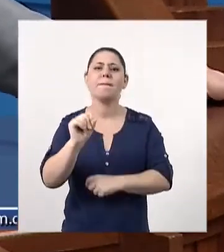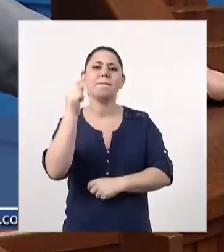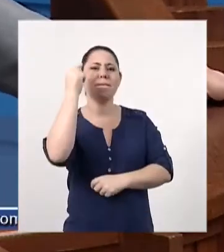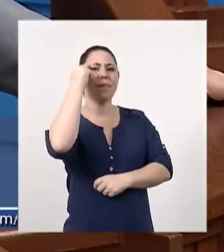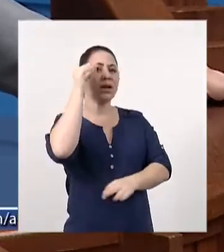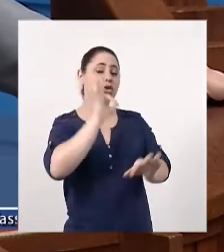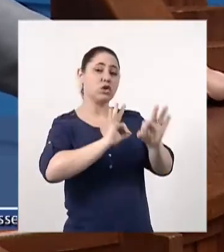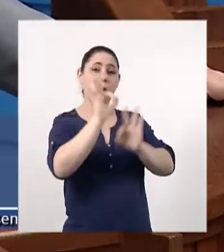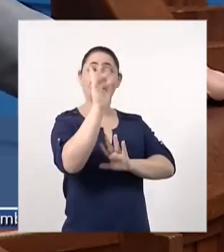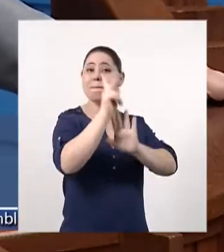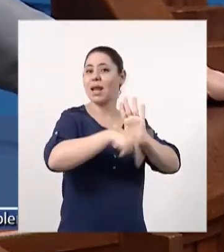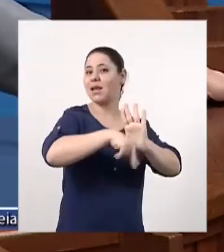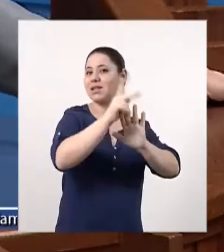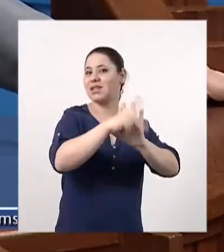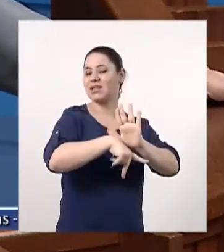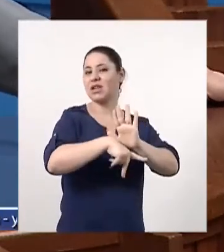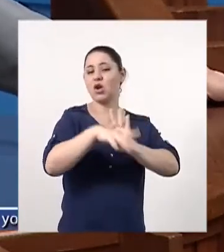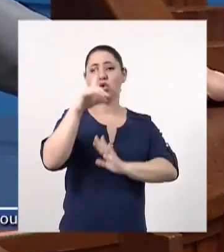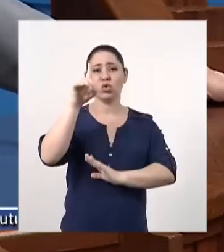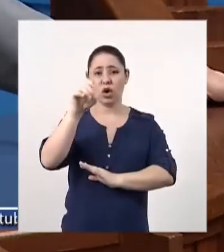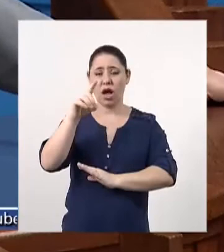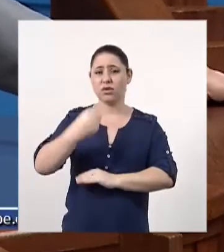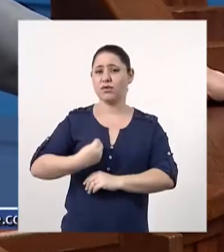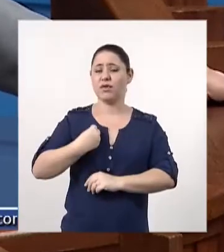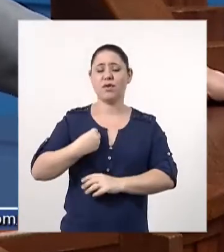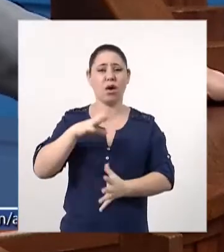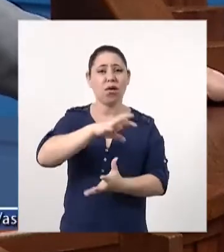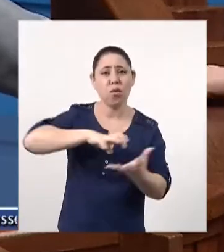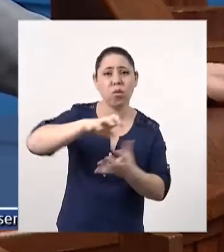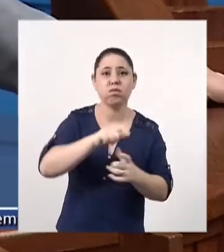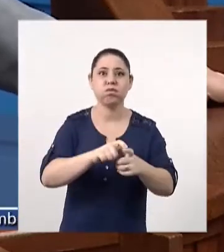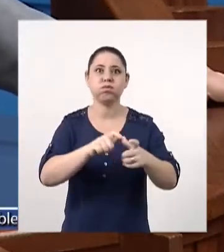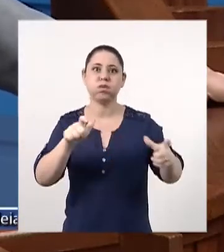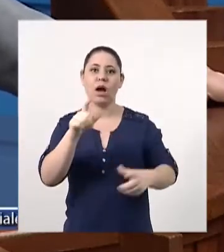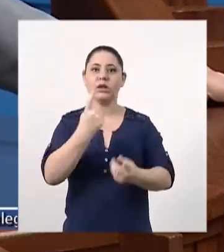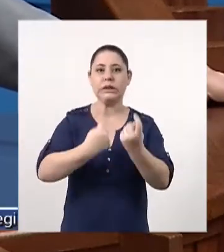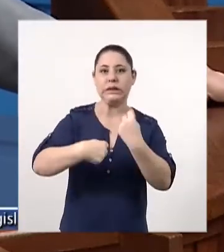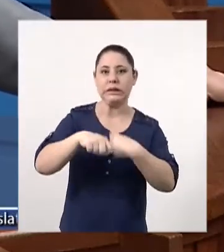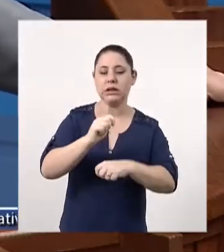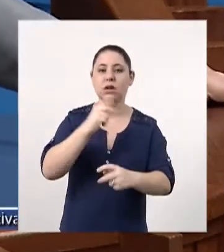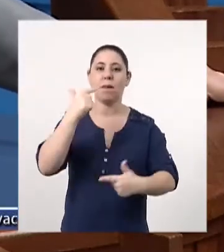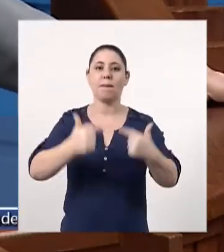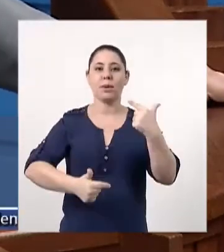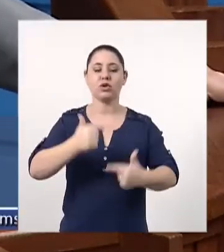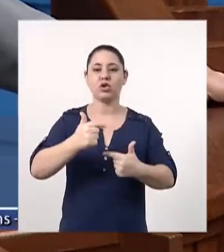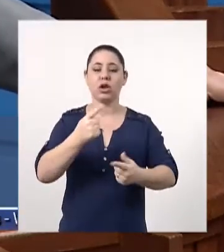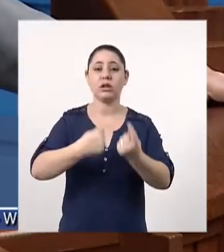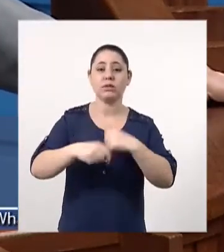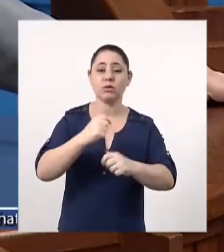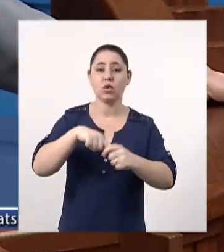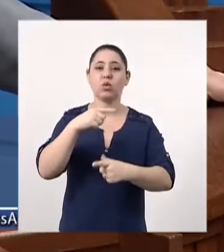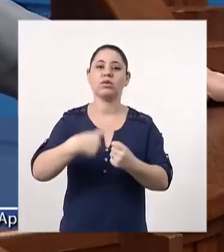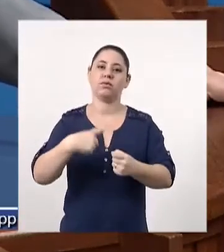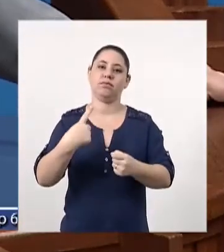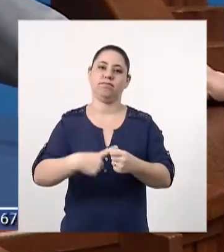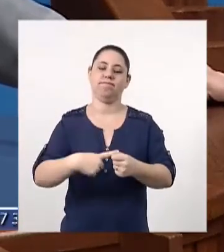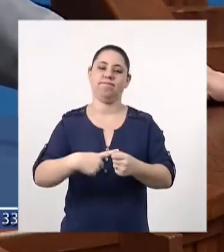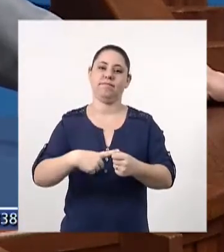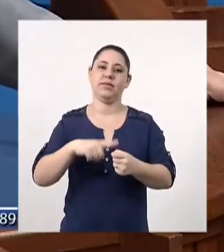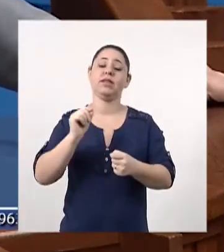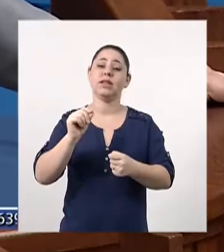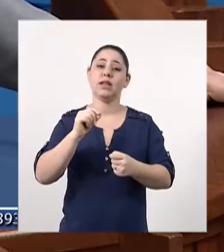que planeje. Dourados vive uma das suas maiores crises de gestão política administrativa do município, que